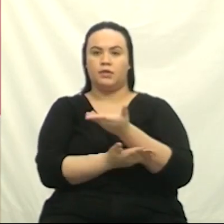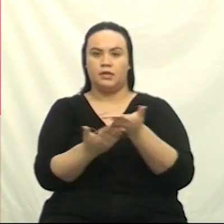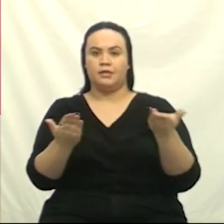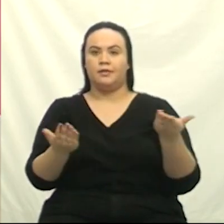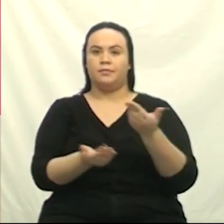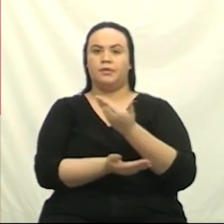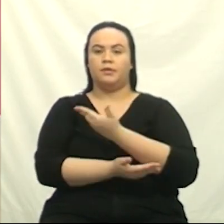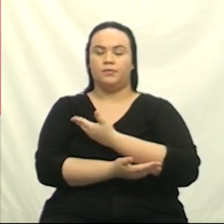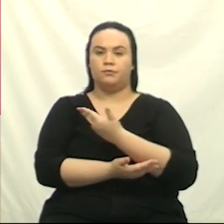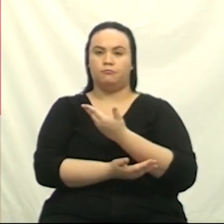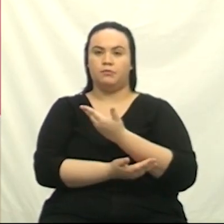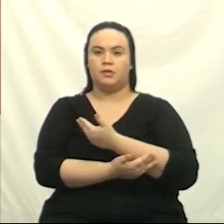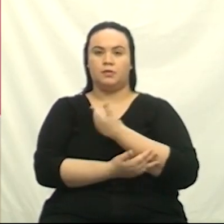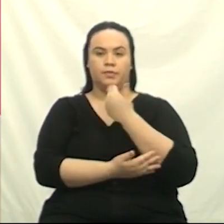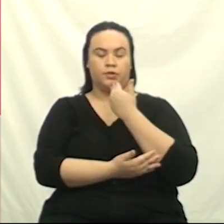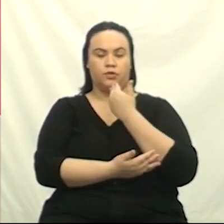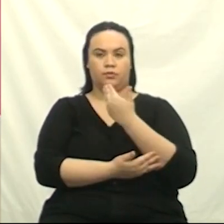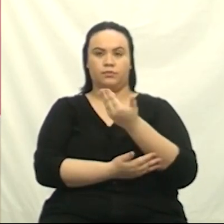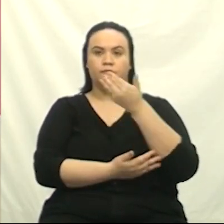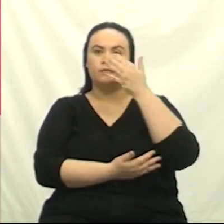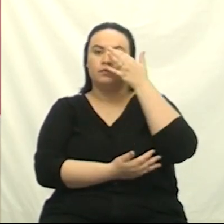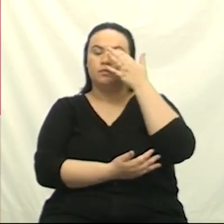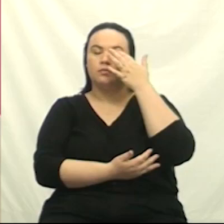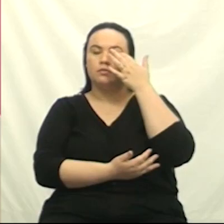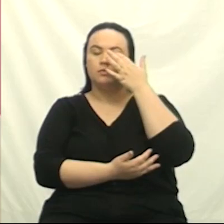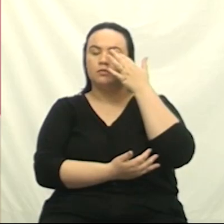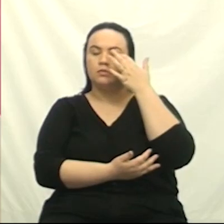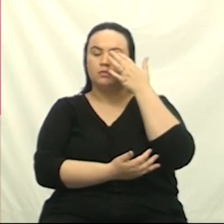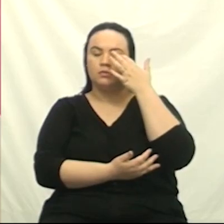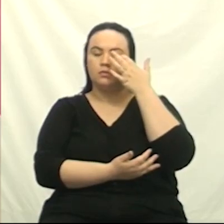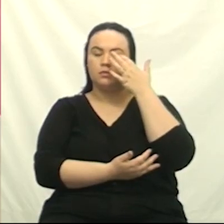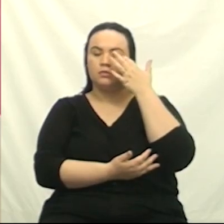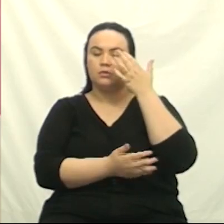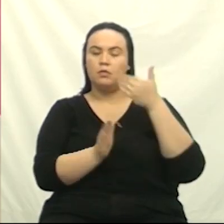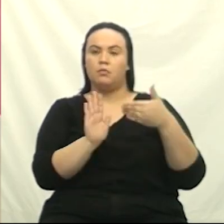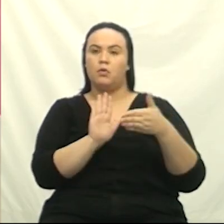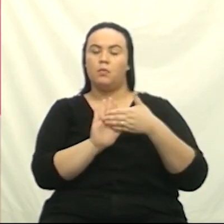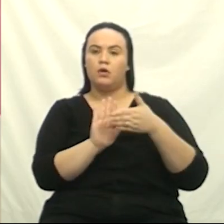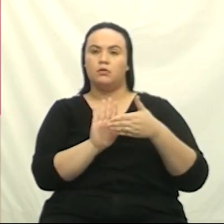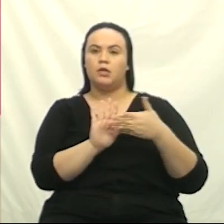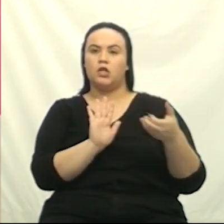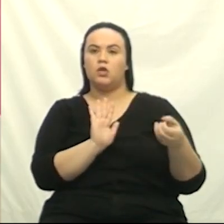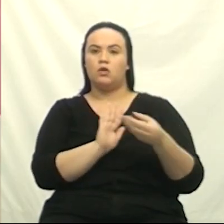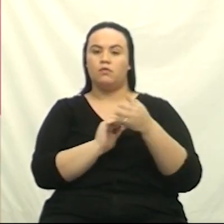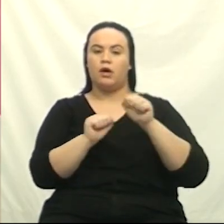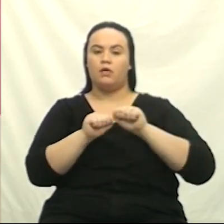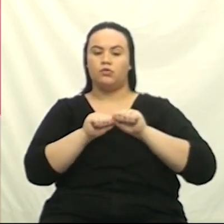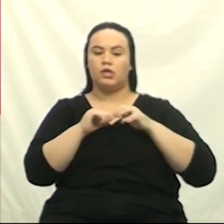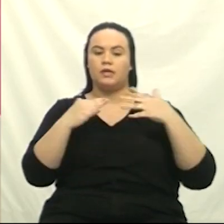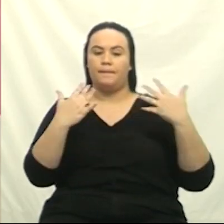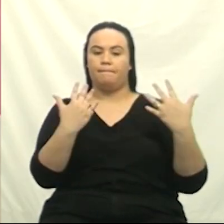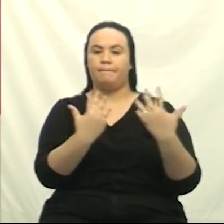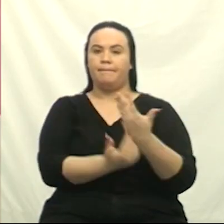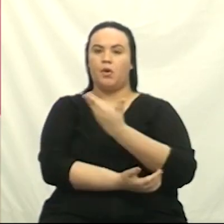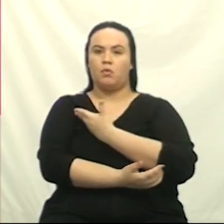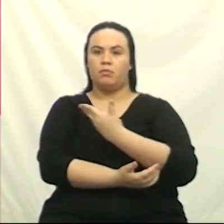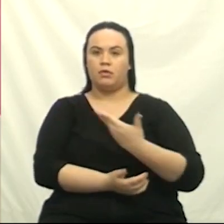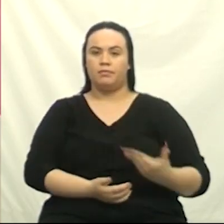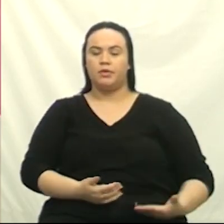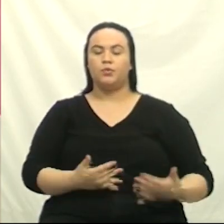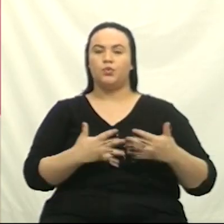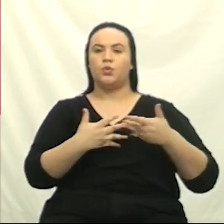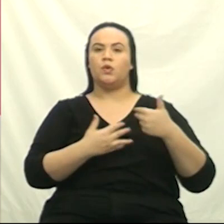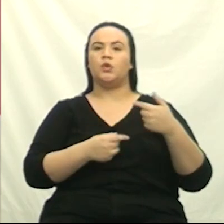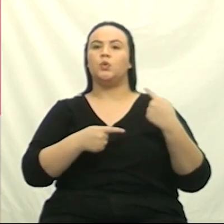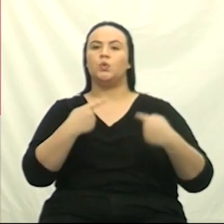para este requerimento onde propomos uma nova audiência pública para darmos continuidade à